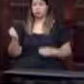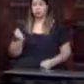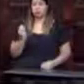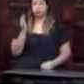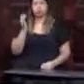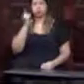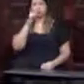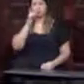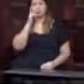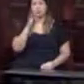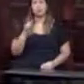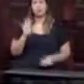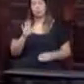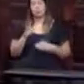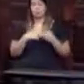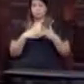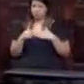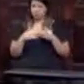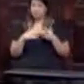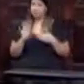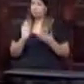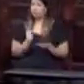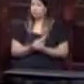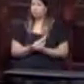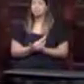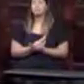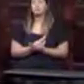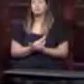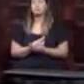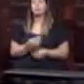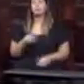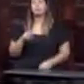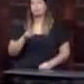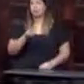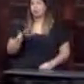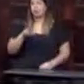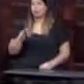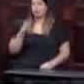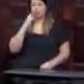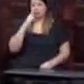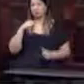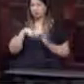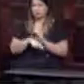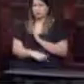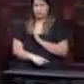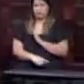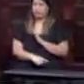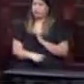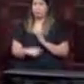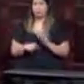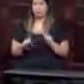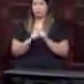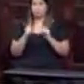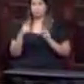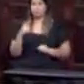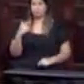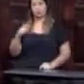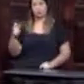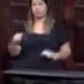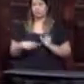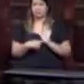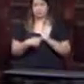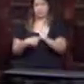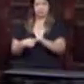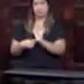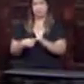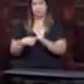Independente de que um ou outro pudesse ser, isso não foi aprofundado, não foram apresentados dados, nem pelo